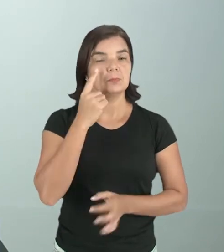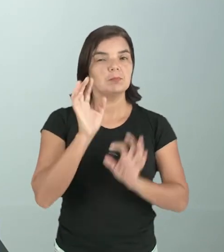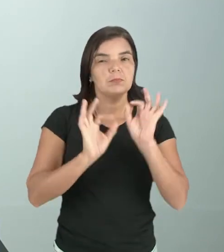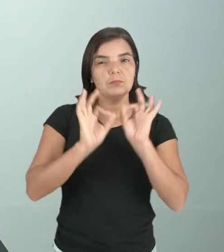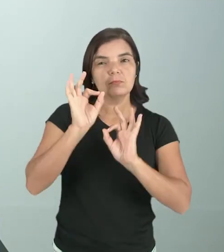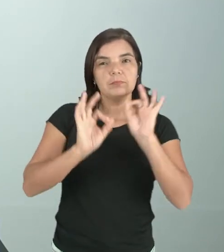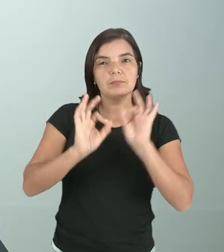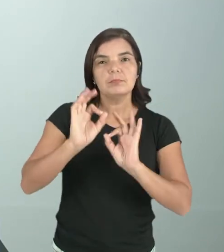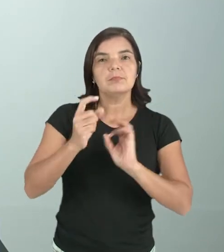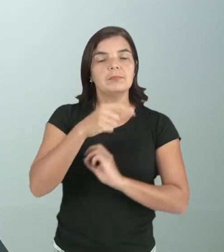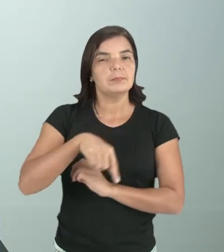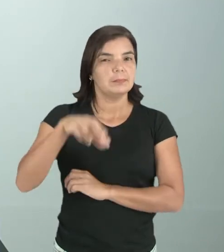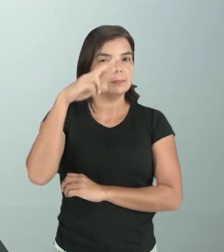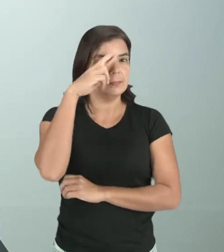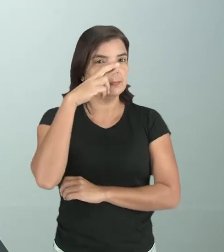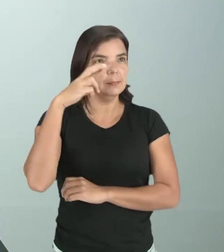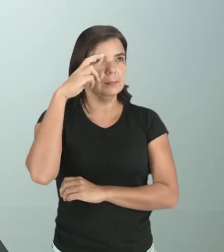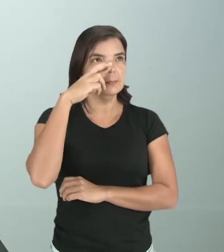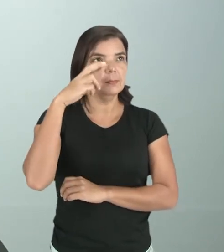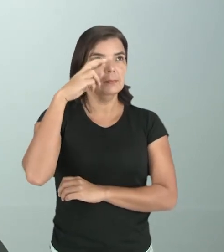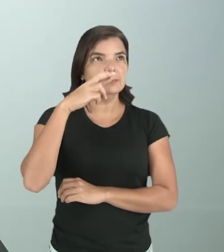observar.